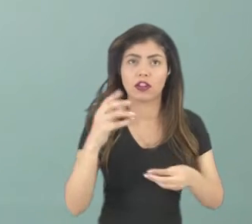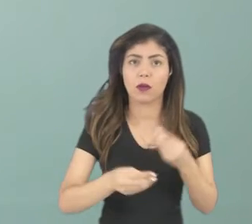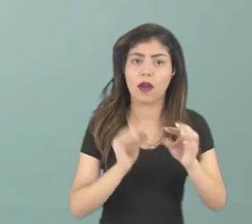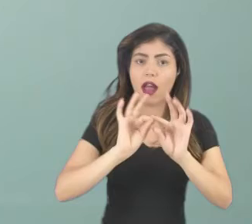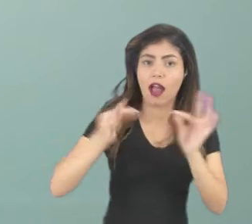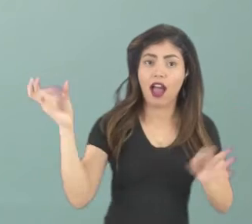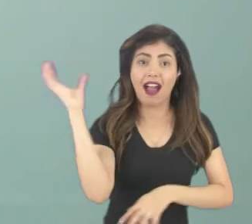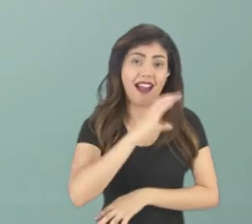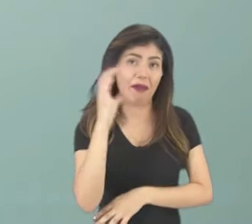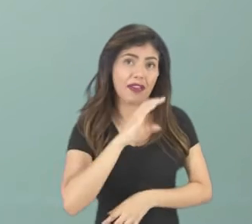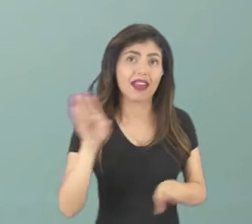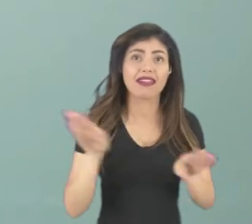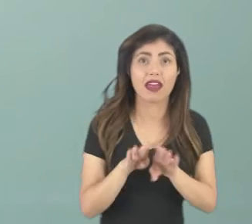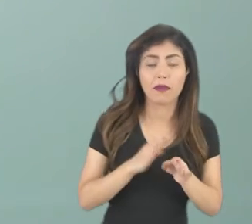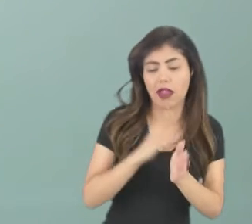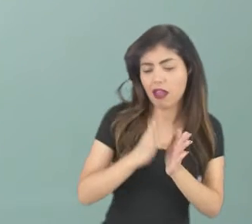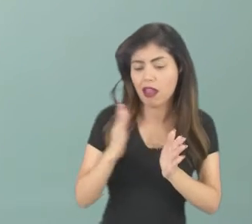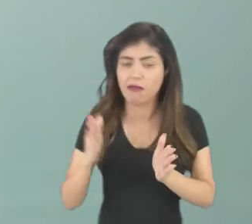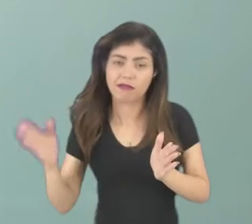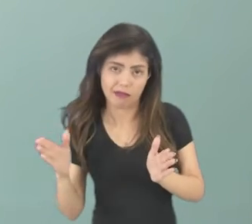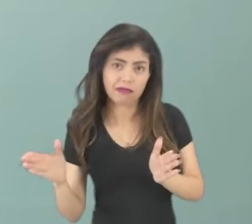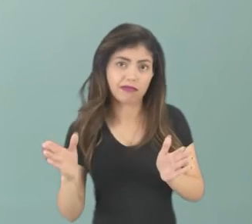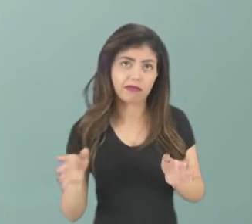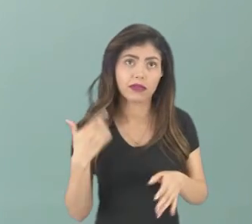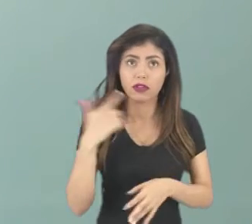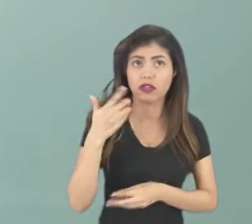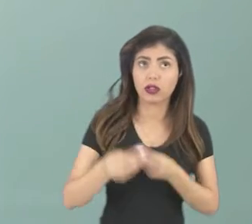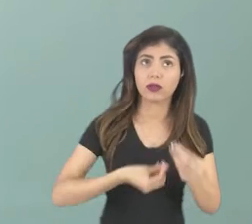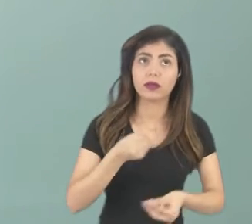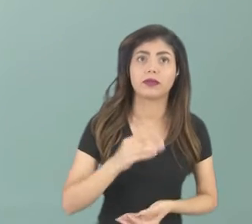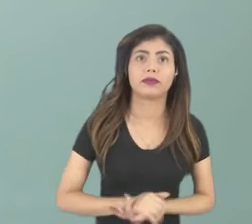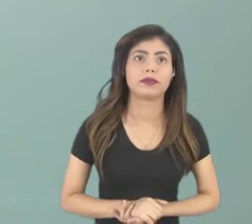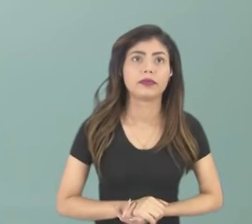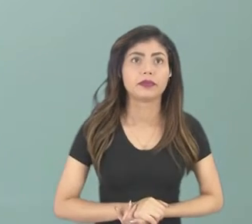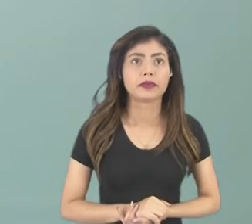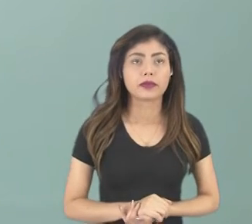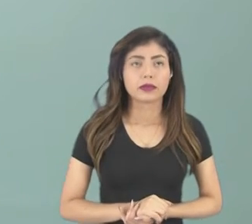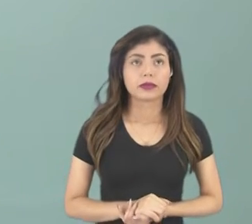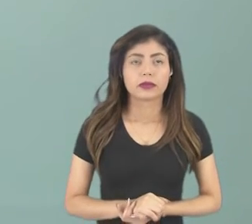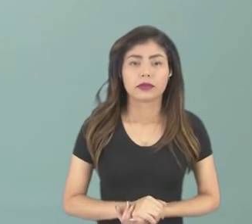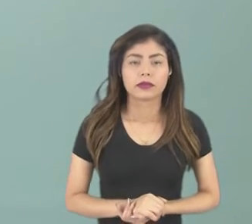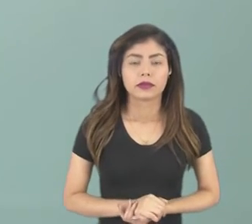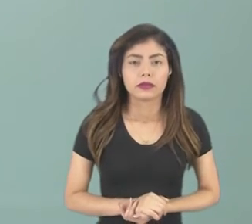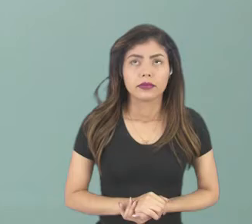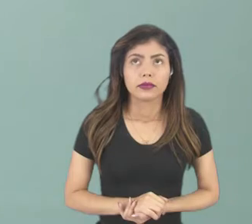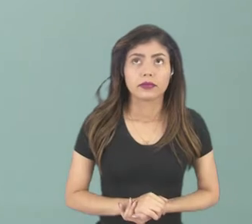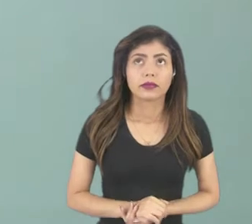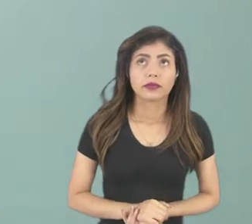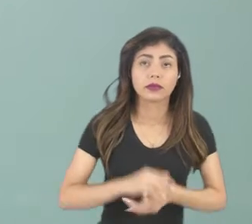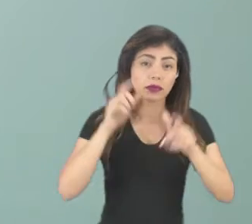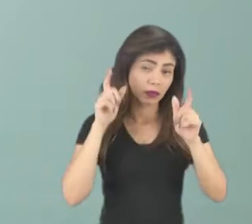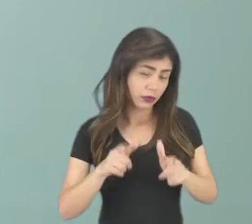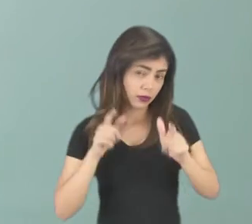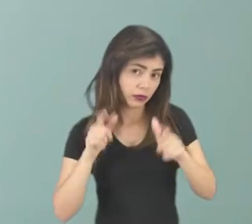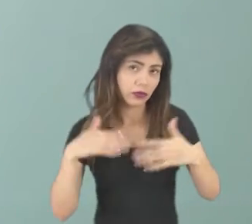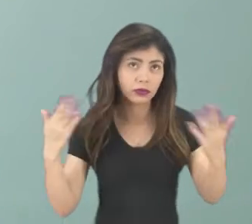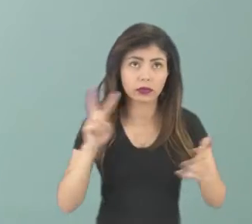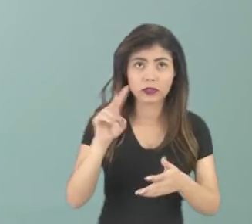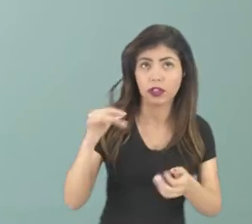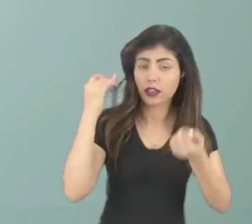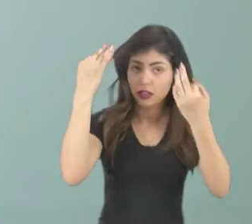EA posição da partícula ao mesmo tempo Olá seguindo onde que vai